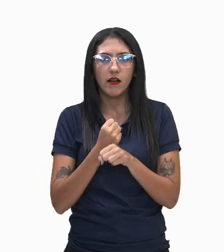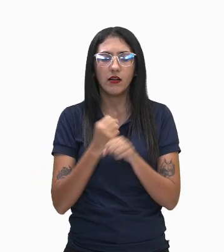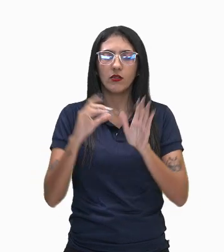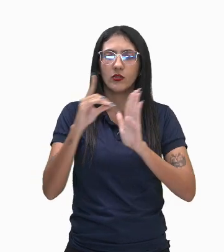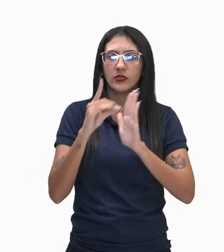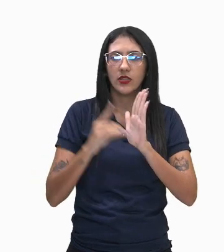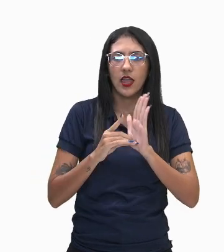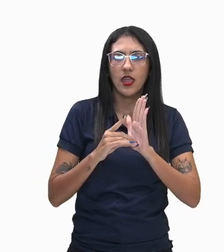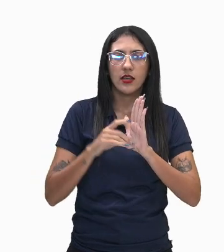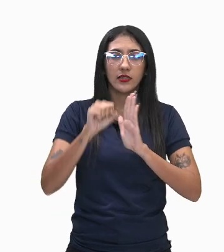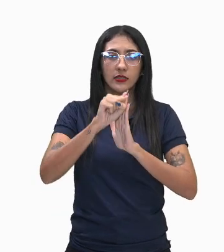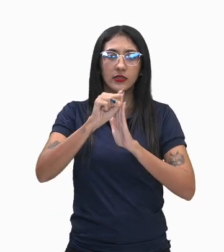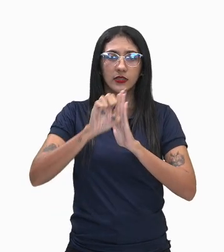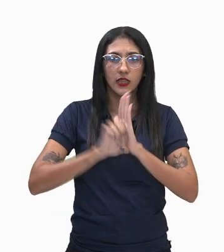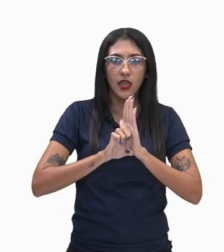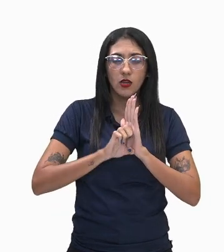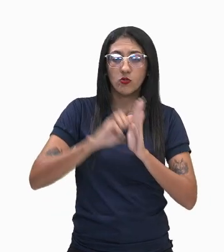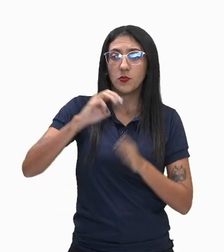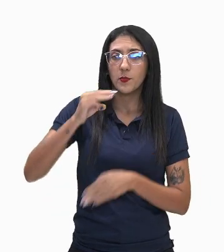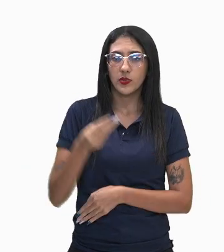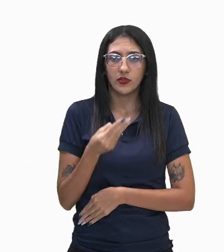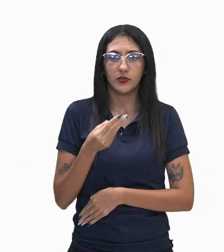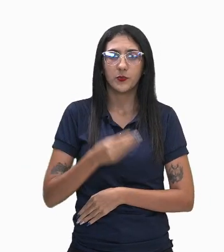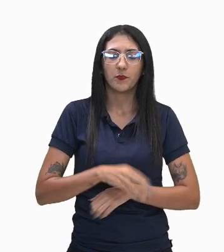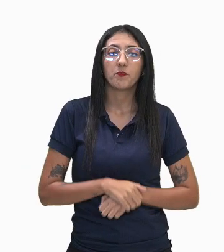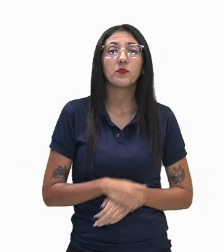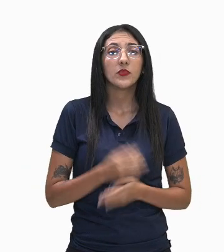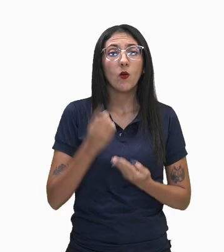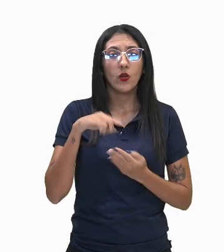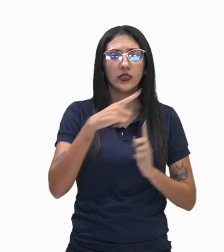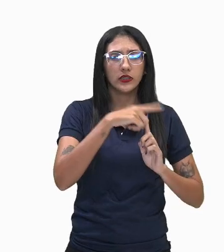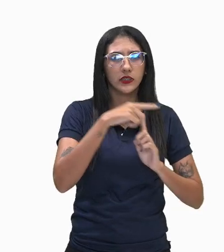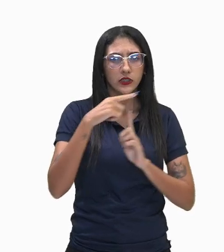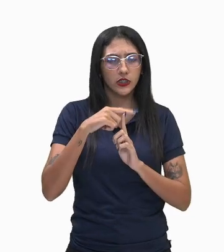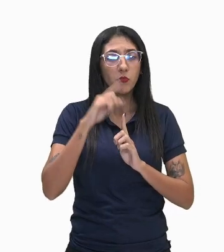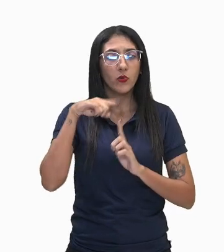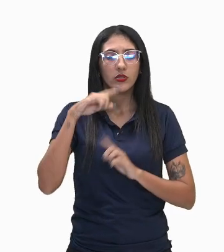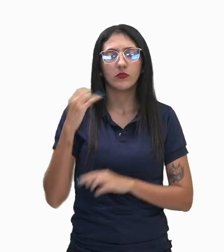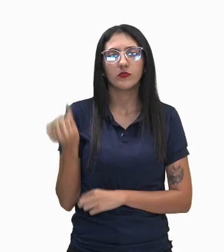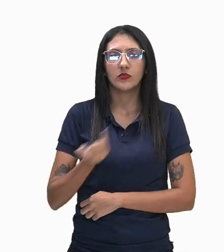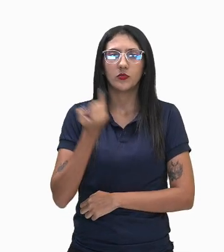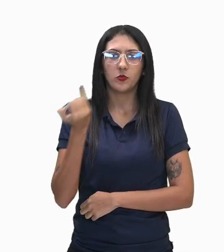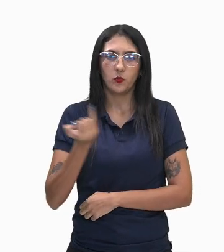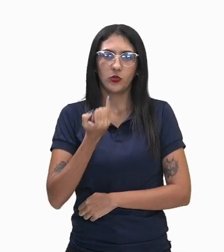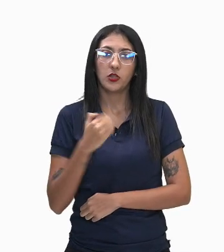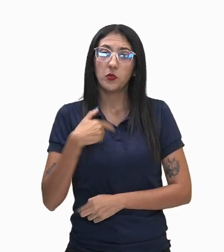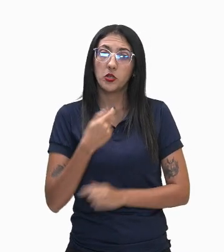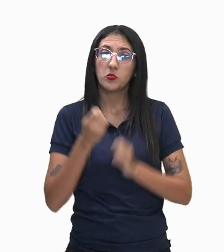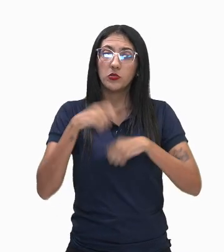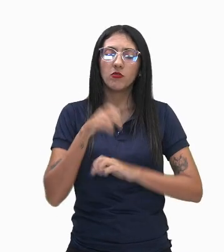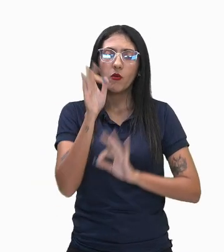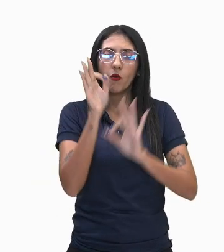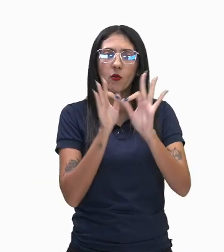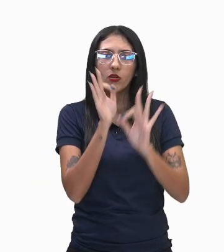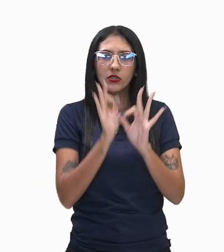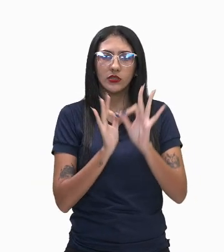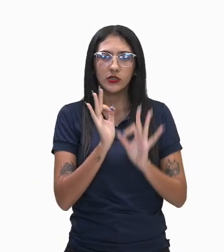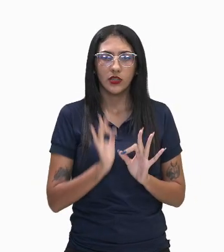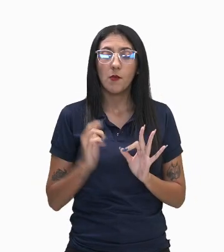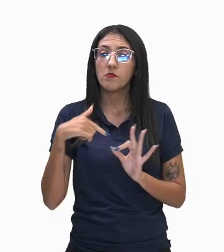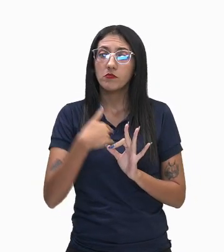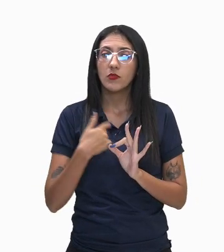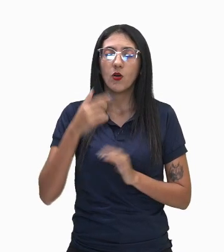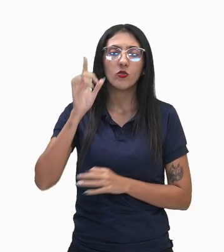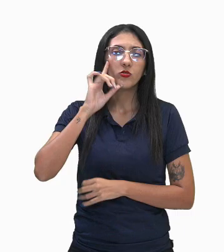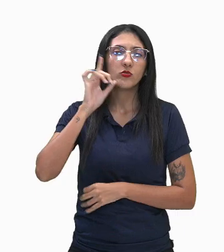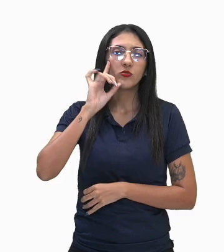décadas, séculos e milênios. Esse tipo de tempo ele é fundamental para organizarmos nossa